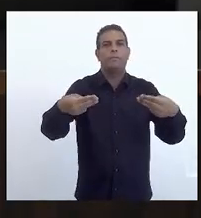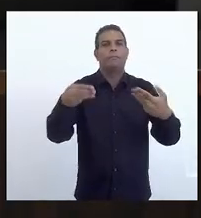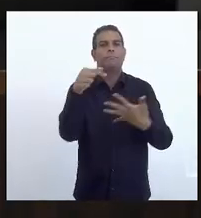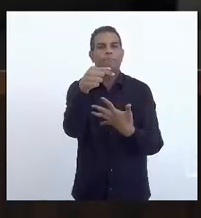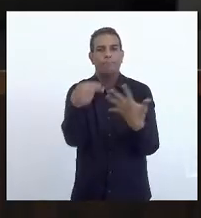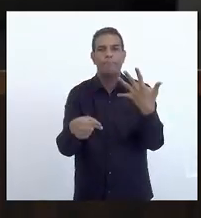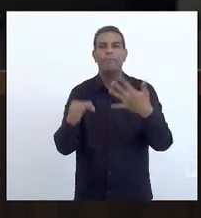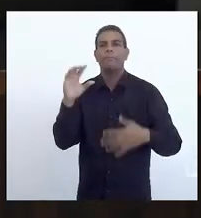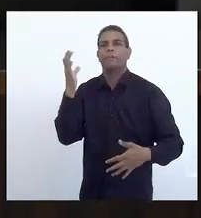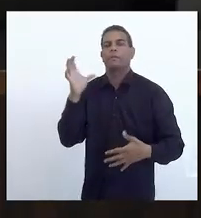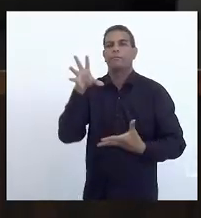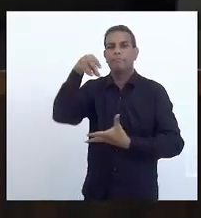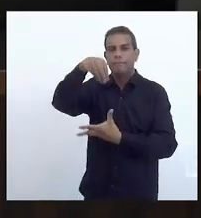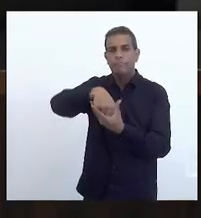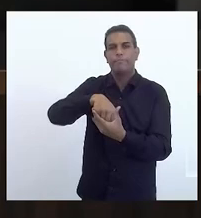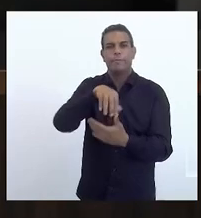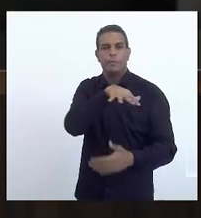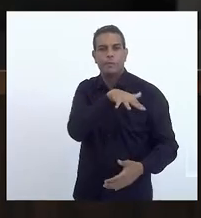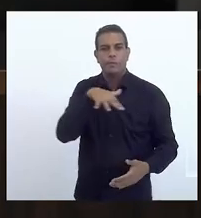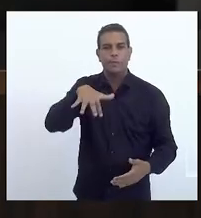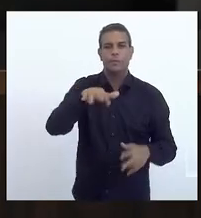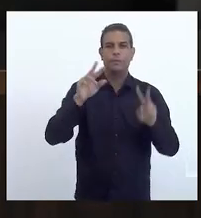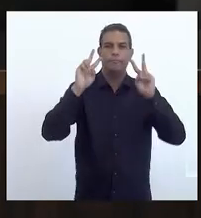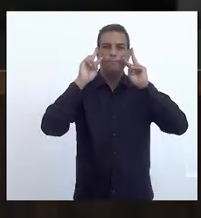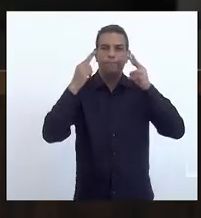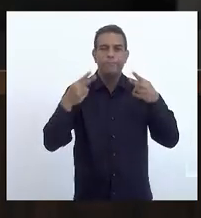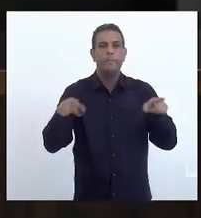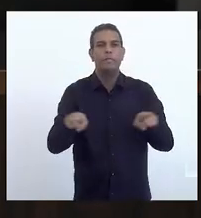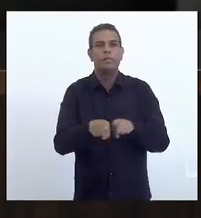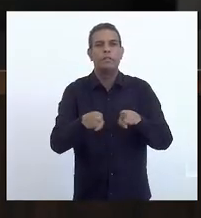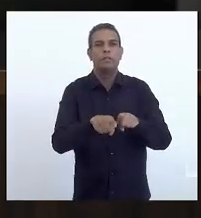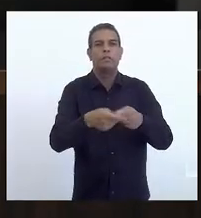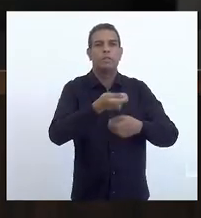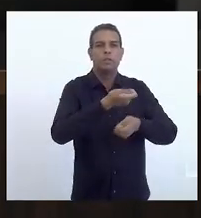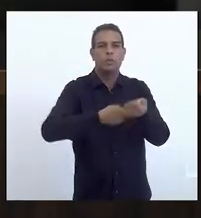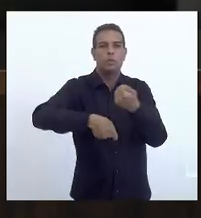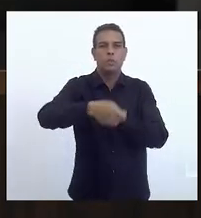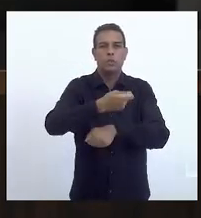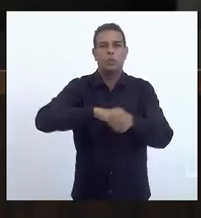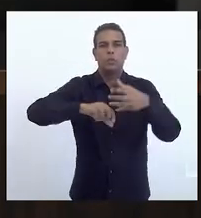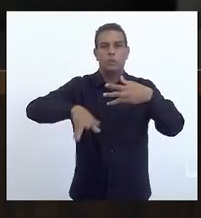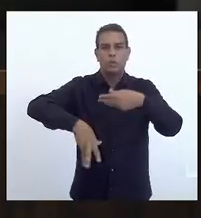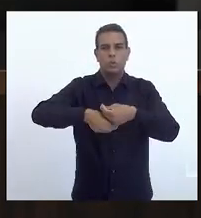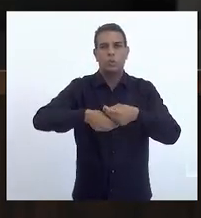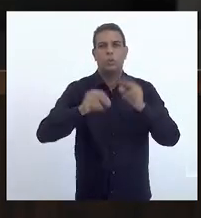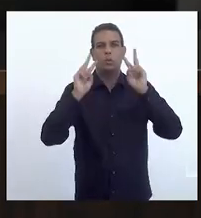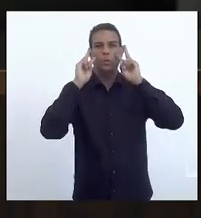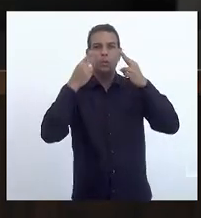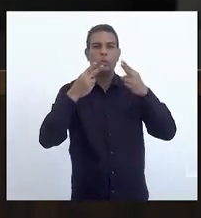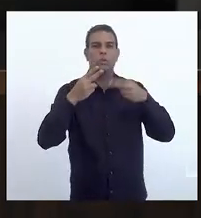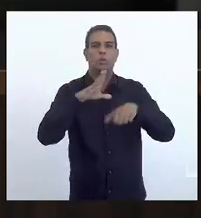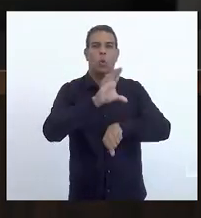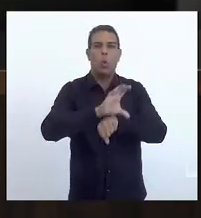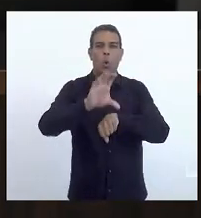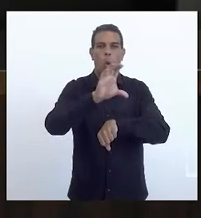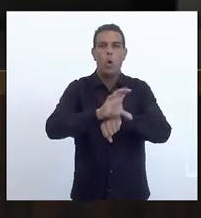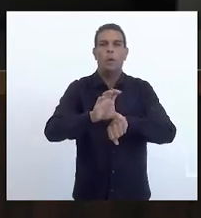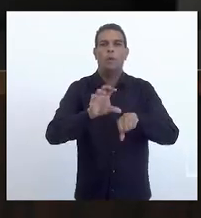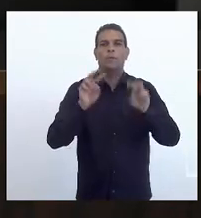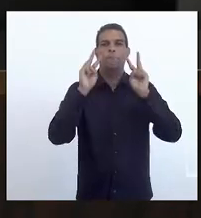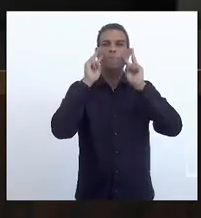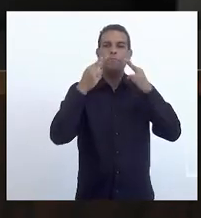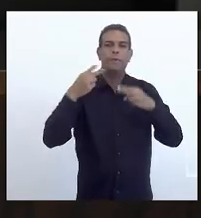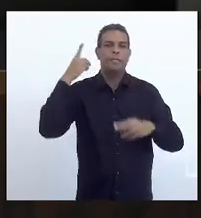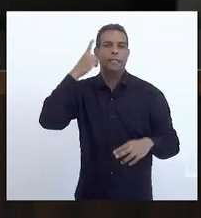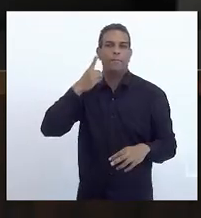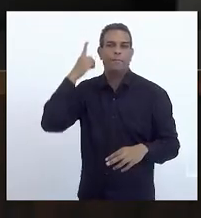e Tecnologia, de Turismo, de Economia e Indústria e Comércio e de Orçamento às emendas de plenário. Para emitir parecer pela Comissão de Constituição e Justiça,